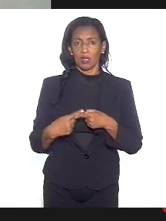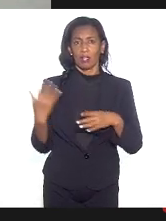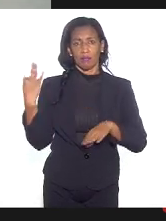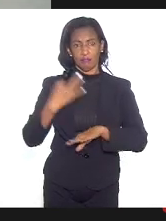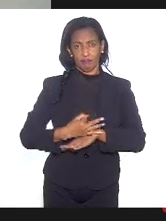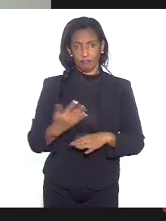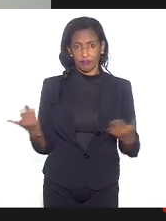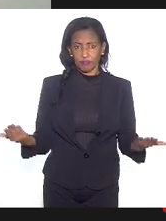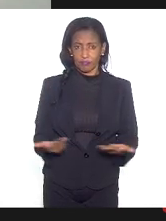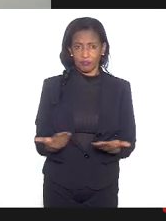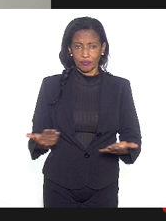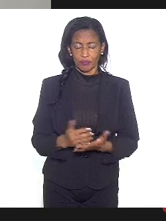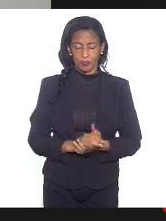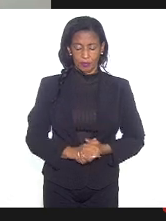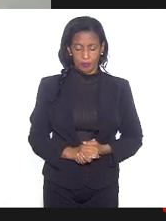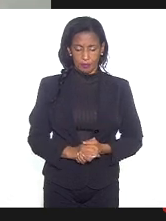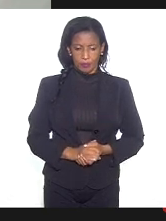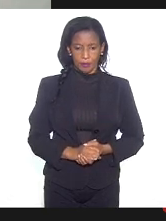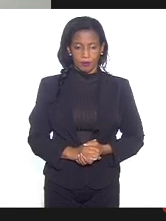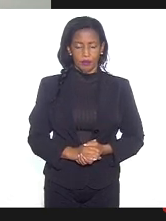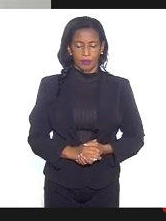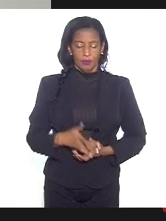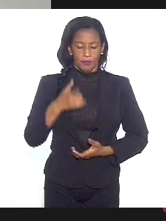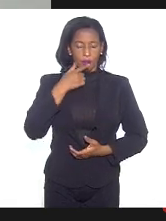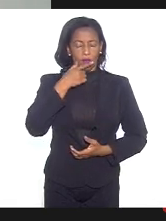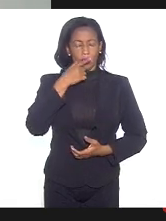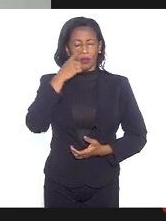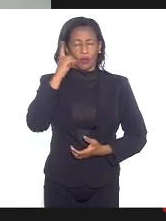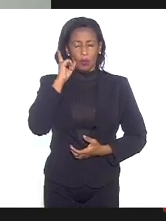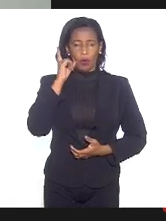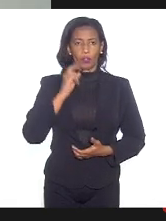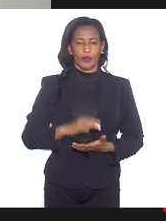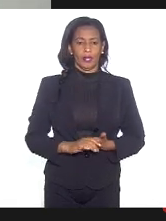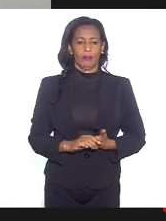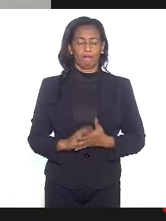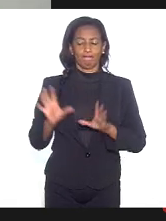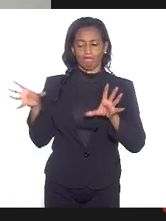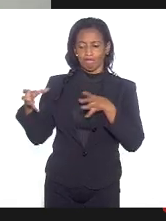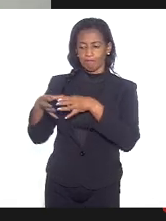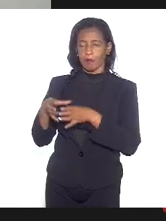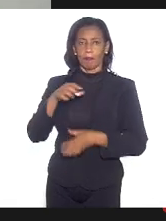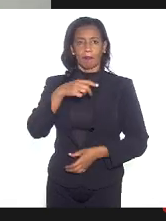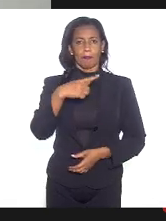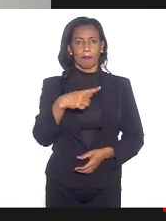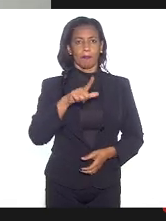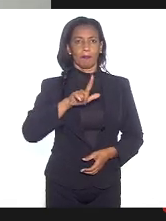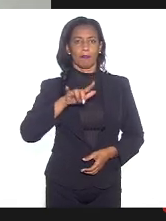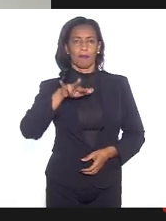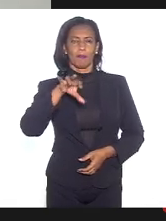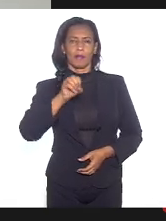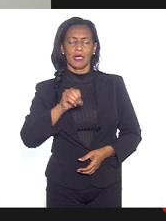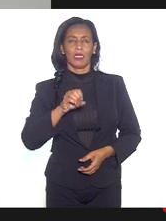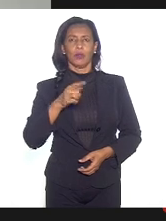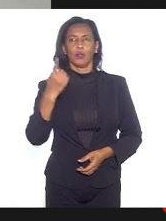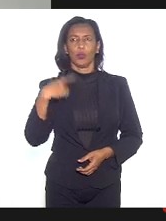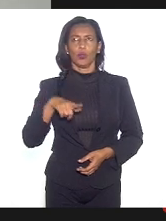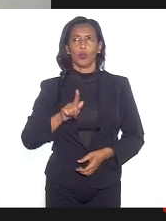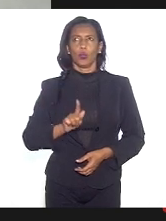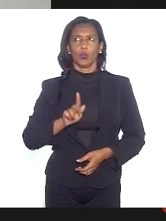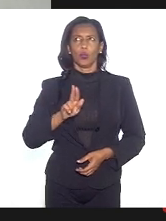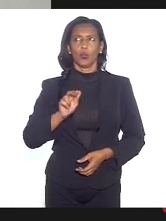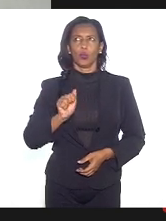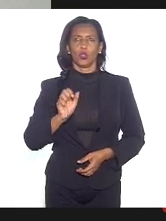aqui. Gente, ontem eu recebi esses rapazes, o Plínio e o Gustavo, e acho